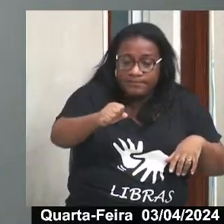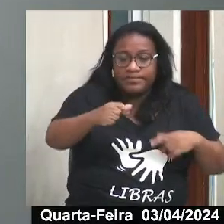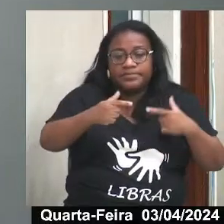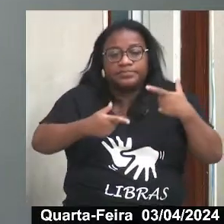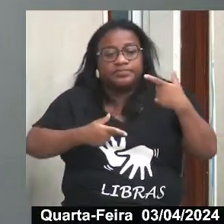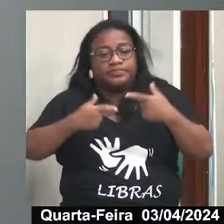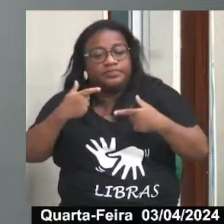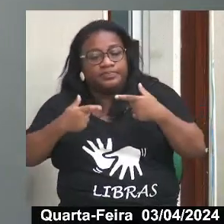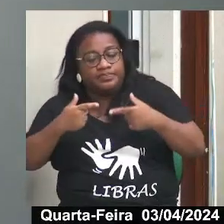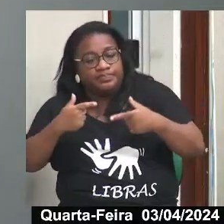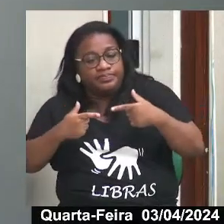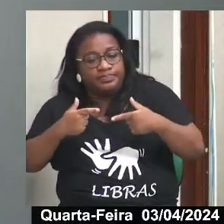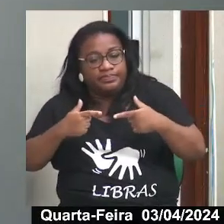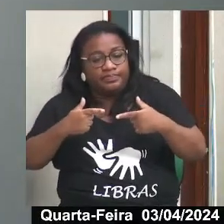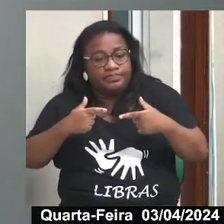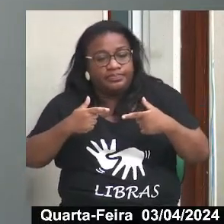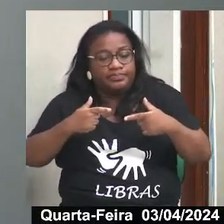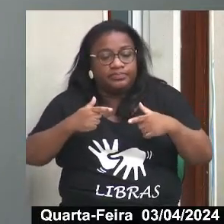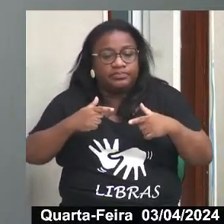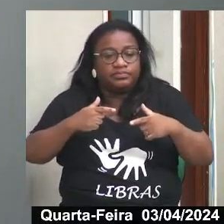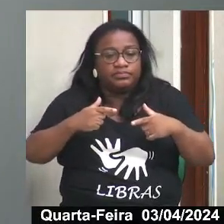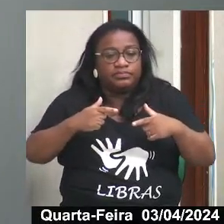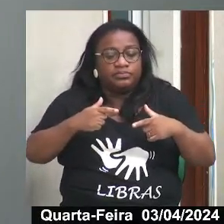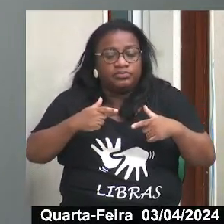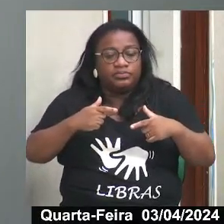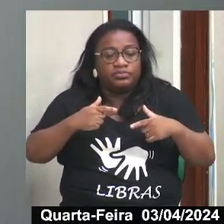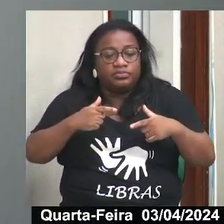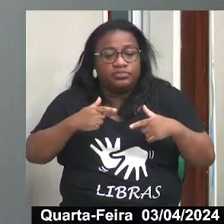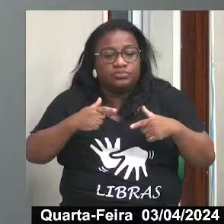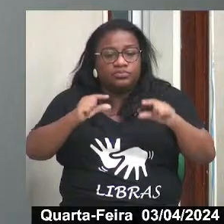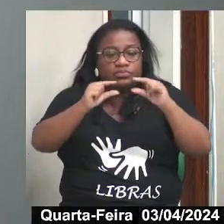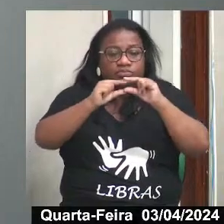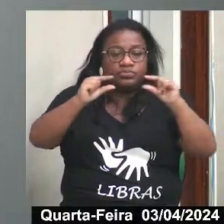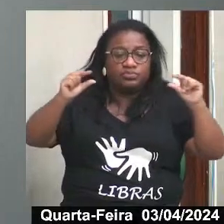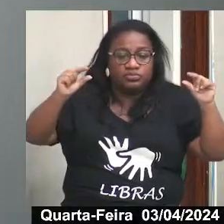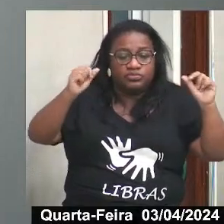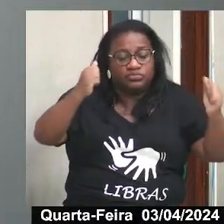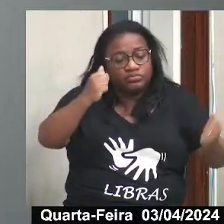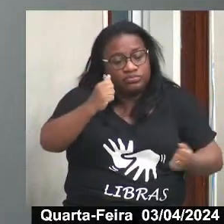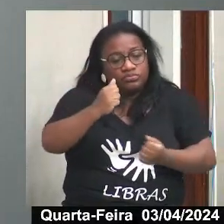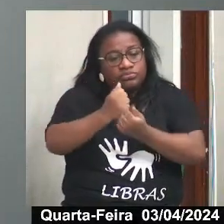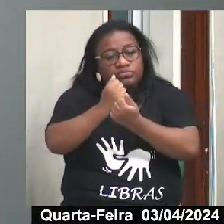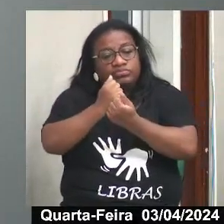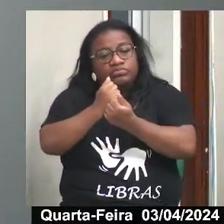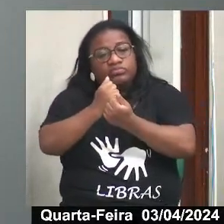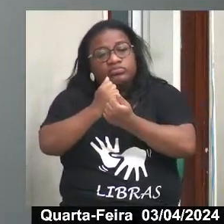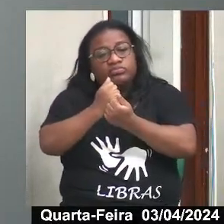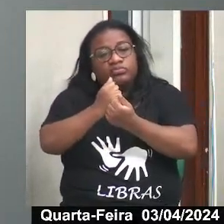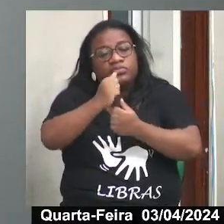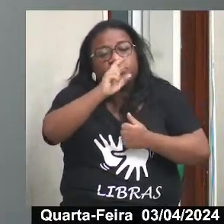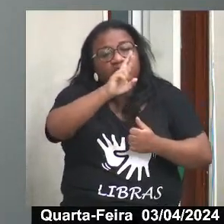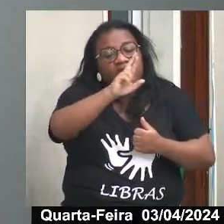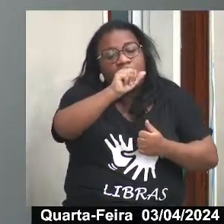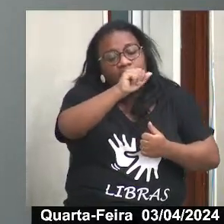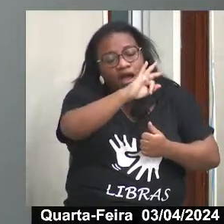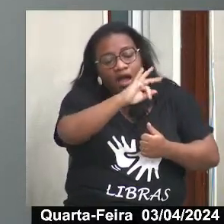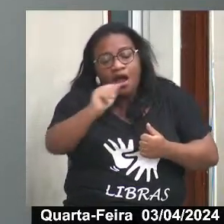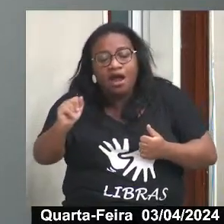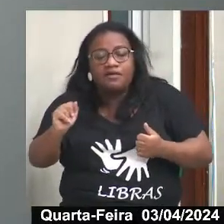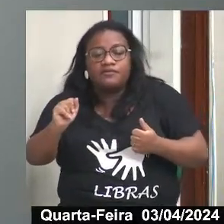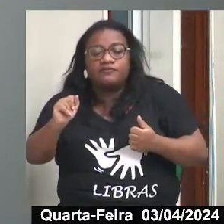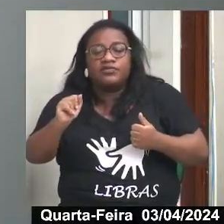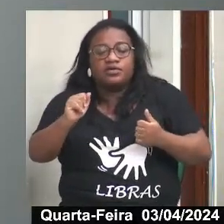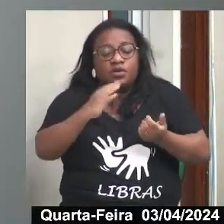formação política desses quadros quando se trata do assunto de sustentabilidade. A RAPS ela foi pioneira